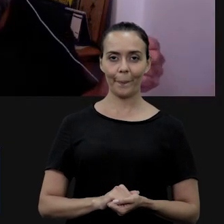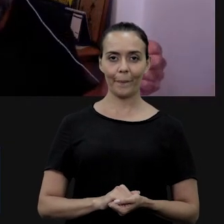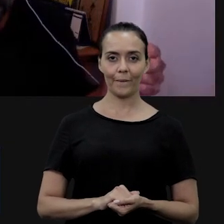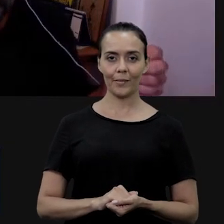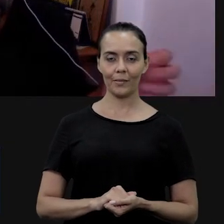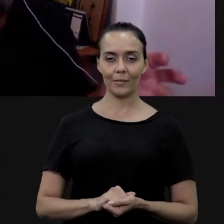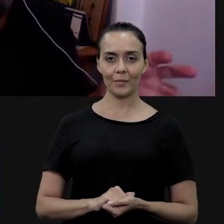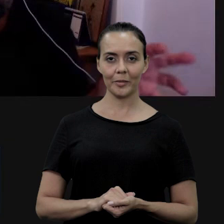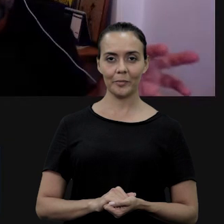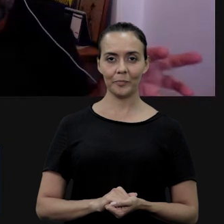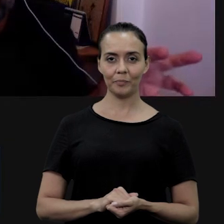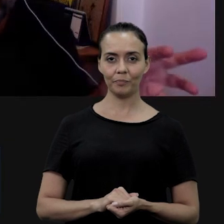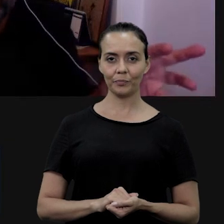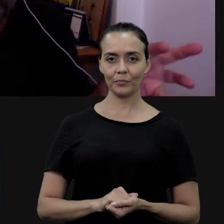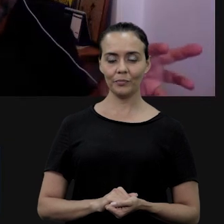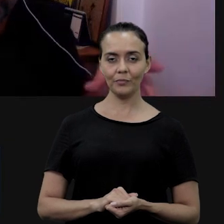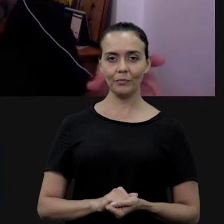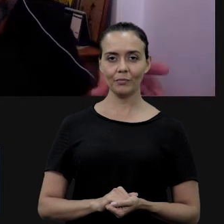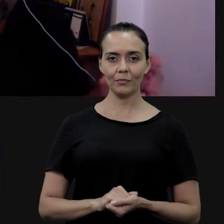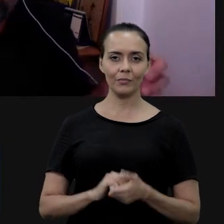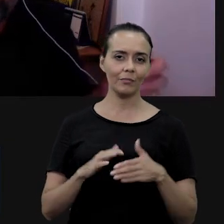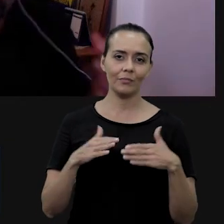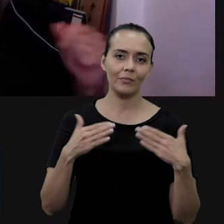também que essa,